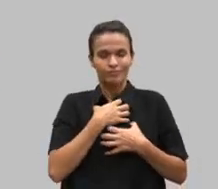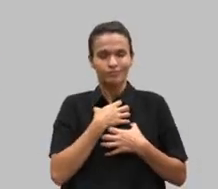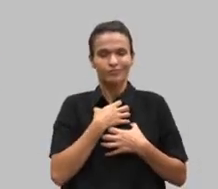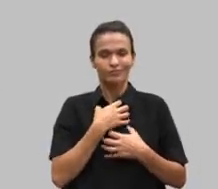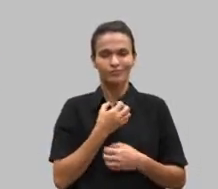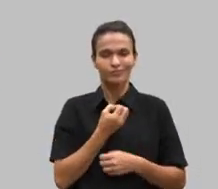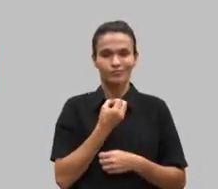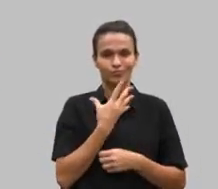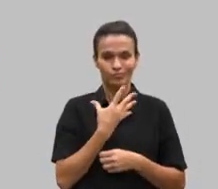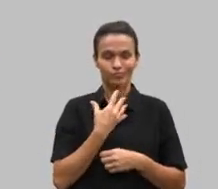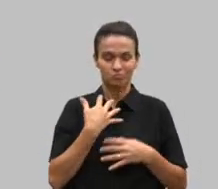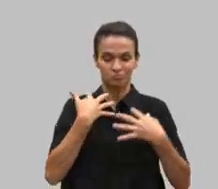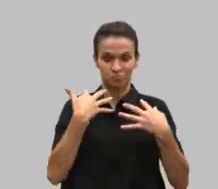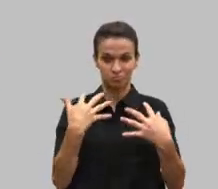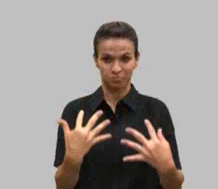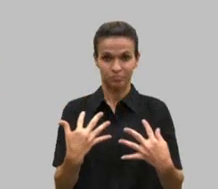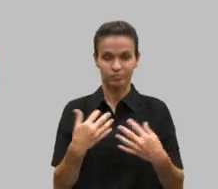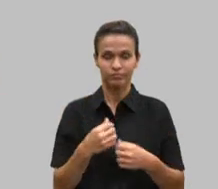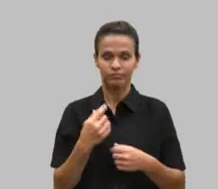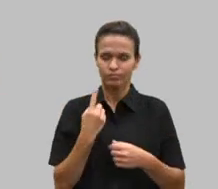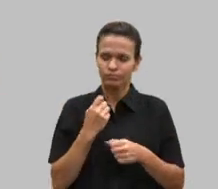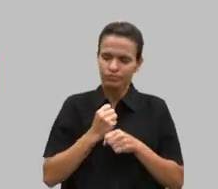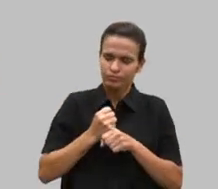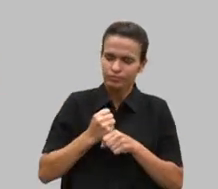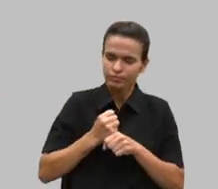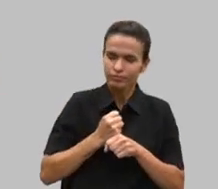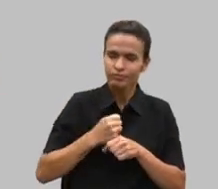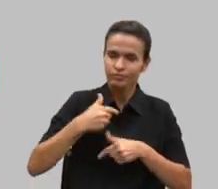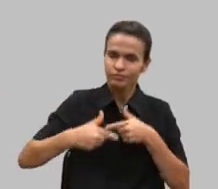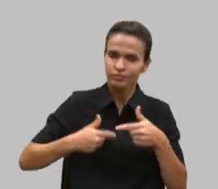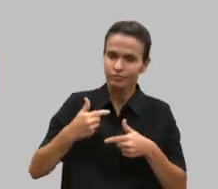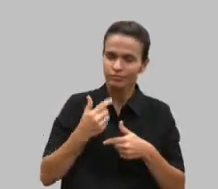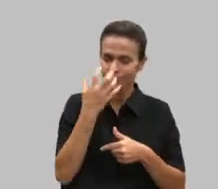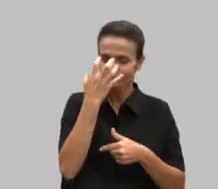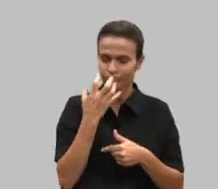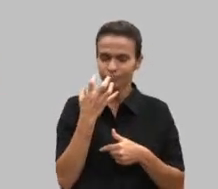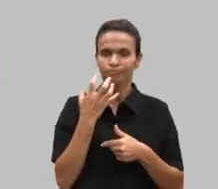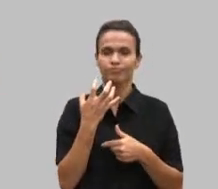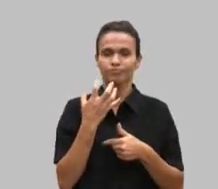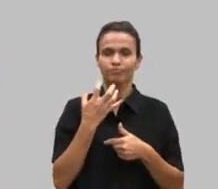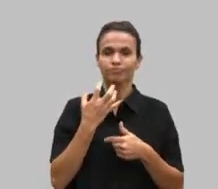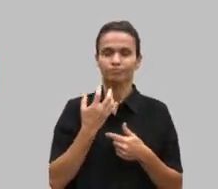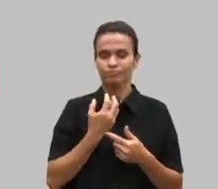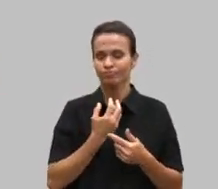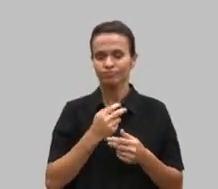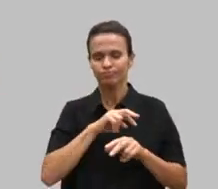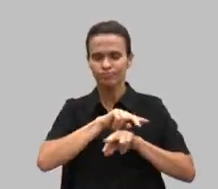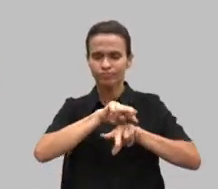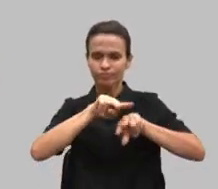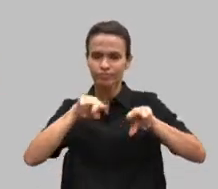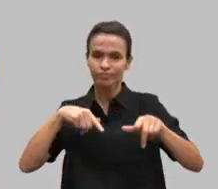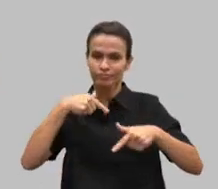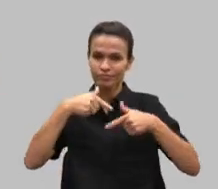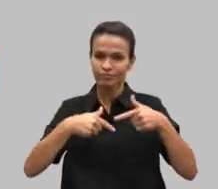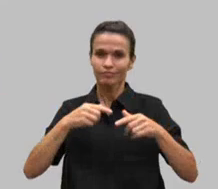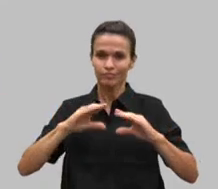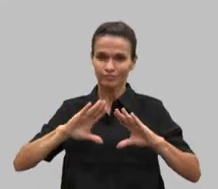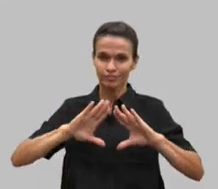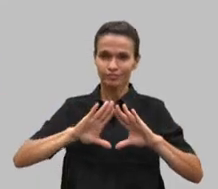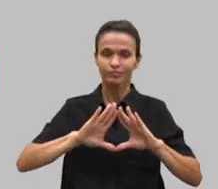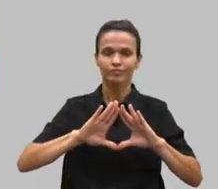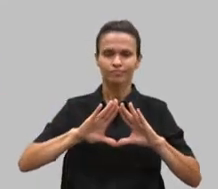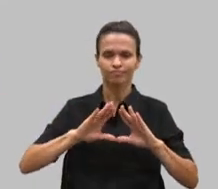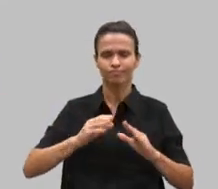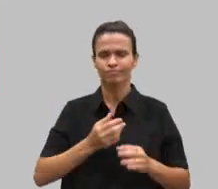ano depois de um ano de trabalho sério que mobiliza colegas dos diversos setores da Assembleia inúmeros legislativos